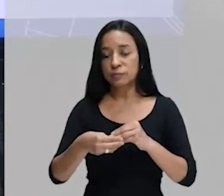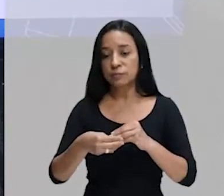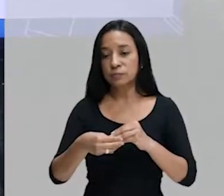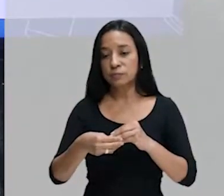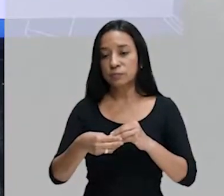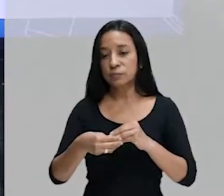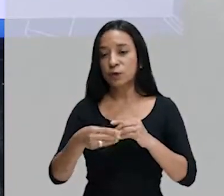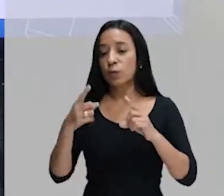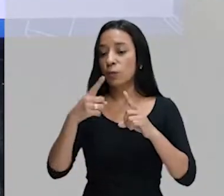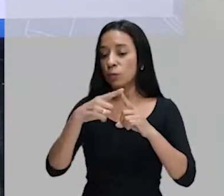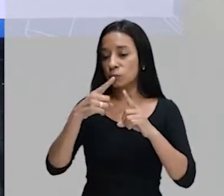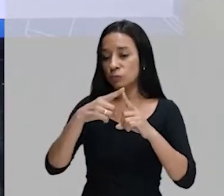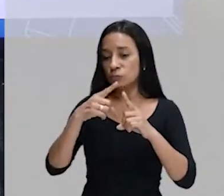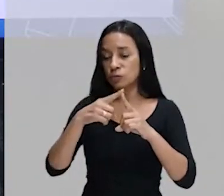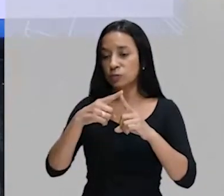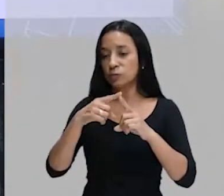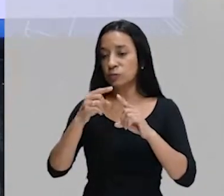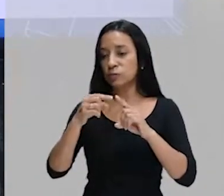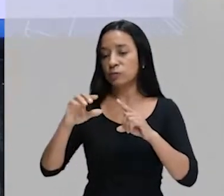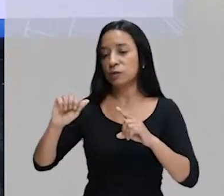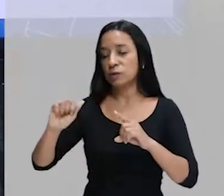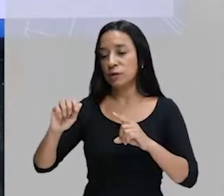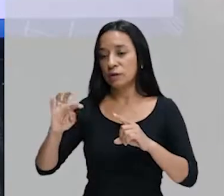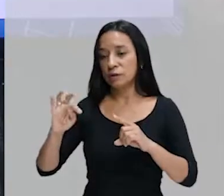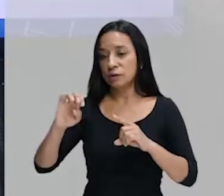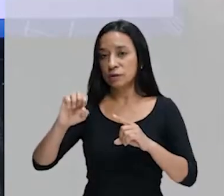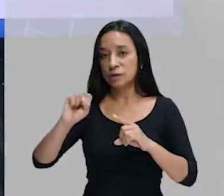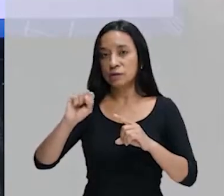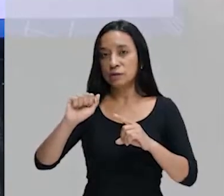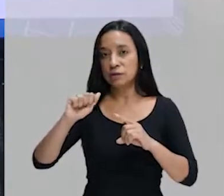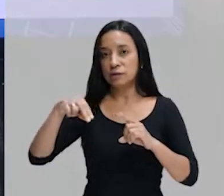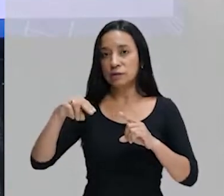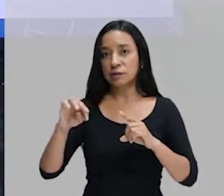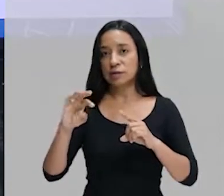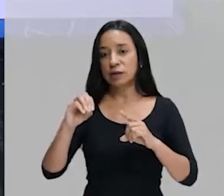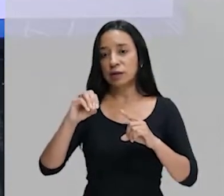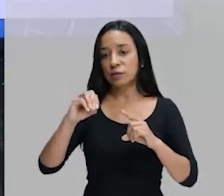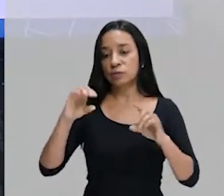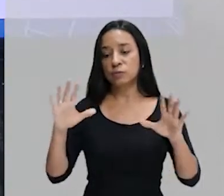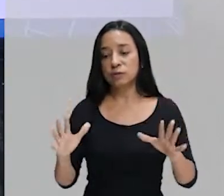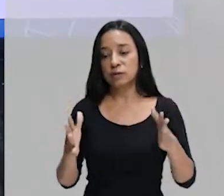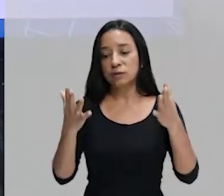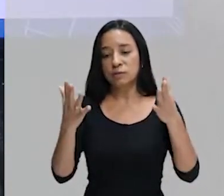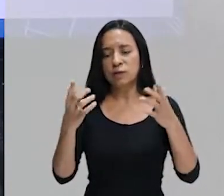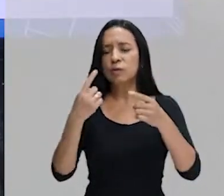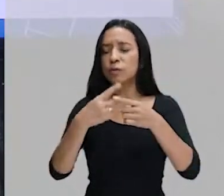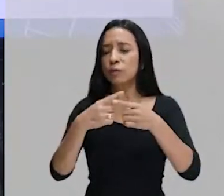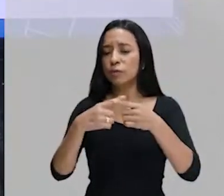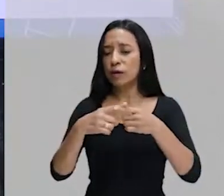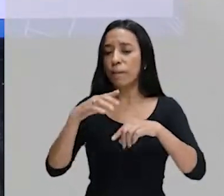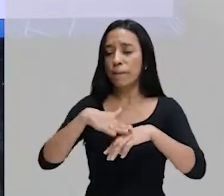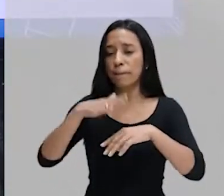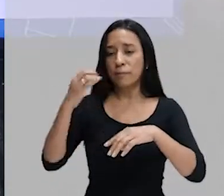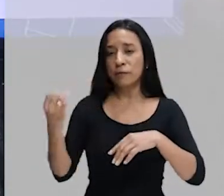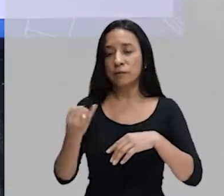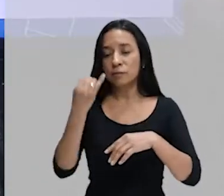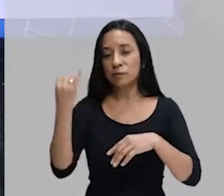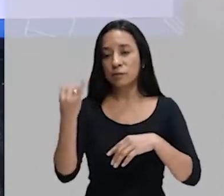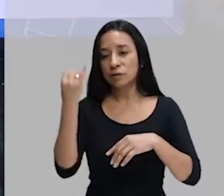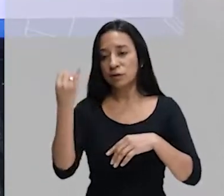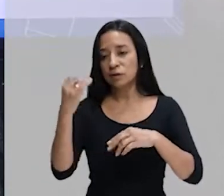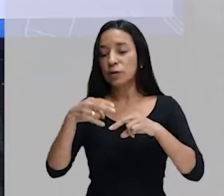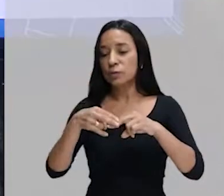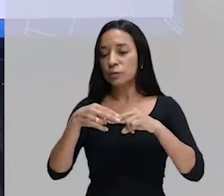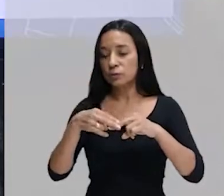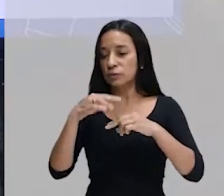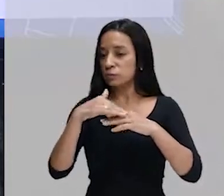um tipo de artesanato que é celebrado. Por que celebrações? Porque ele é celebrado, ele é o mais importante. Então, por isso, tem